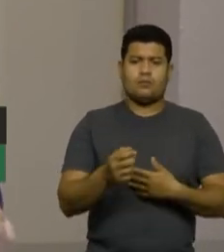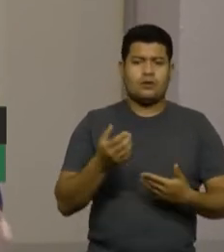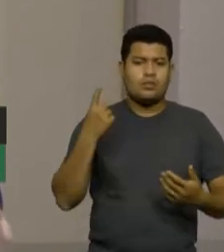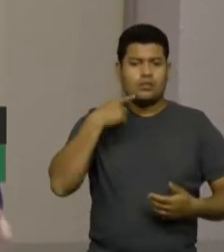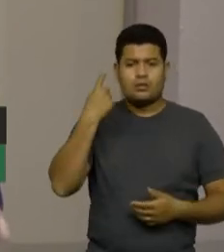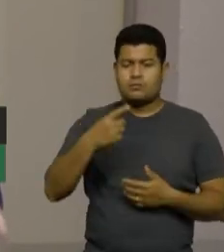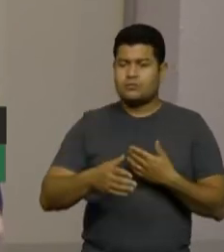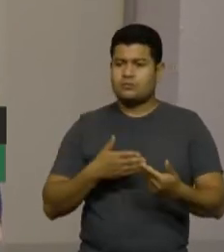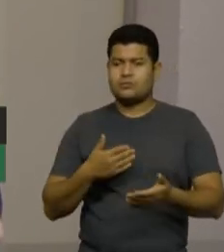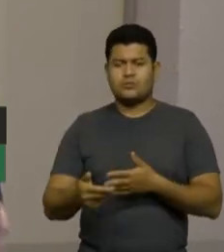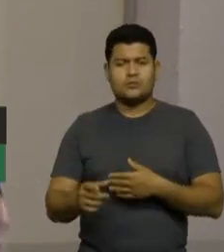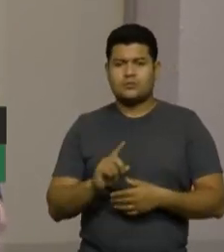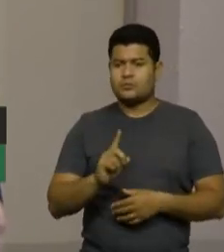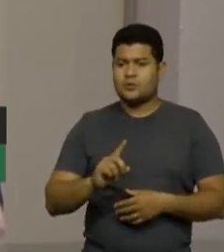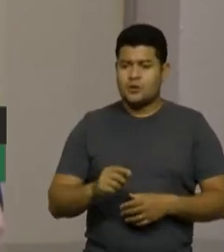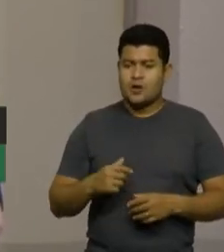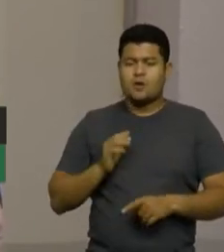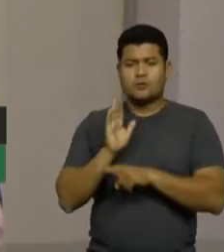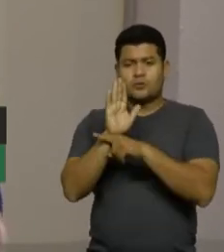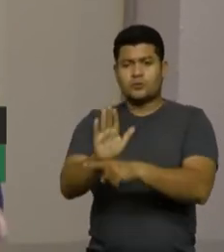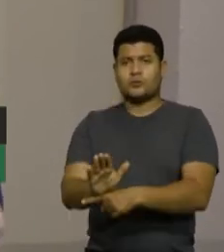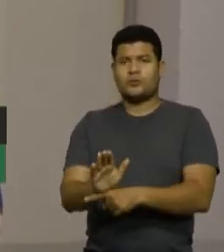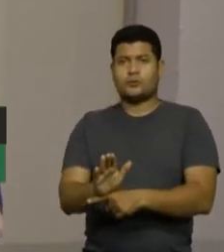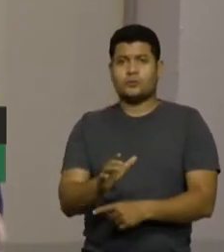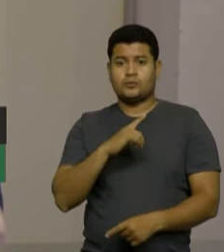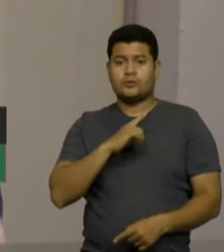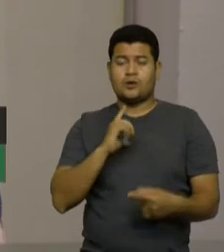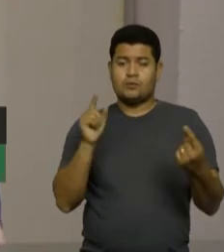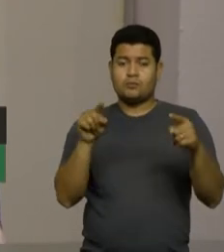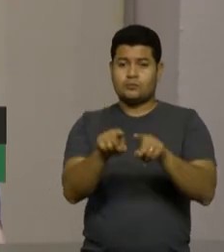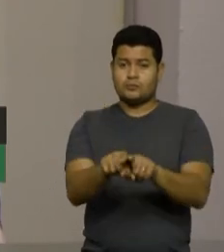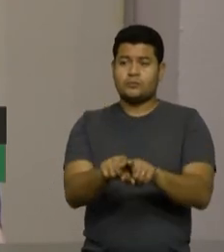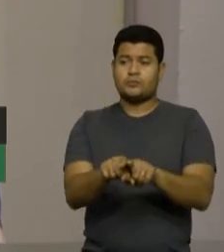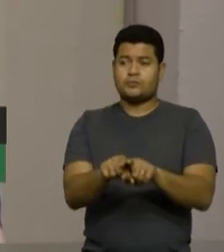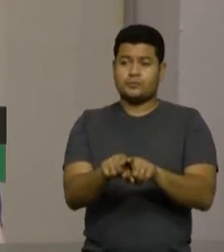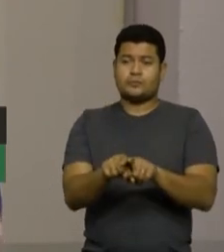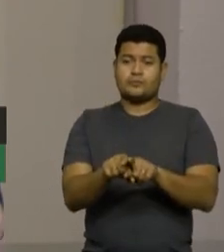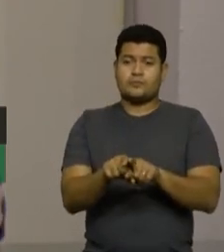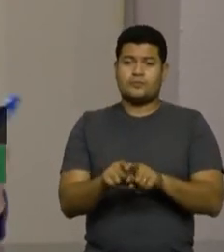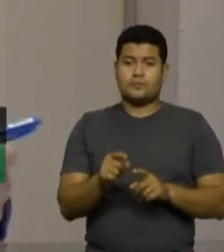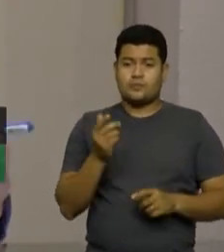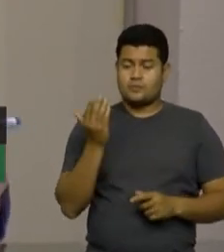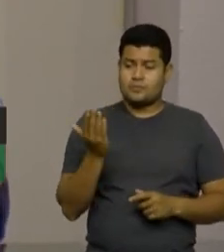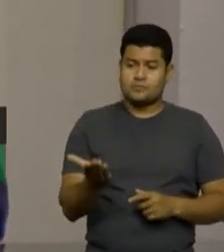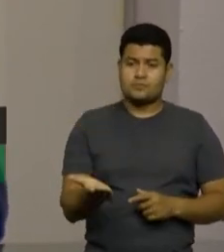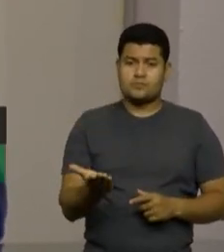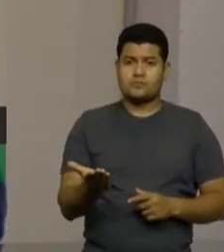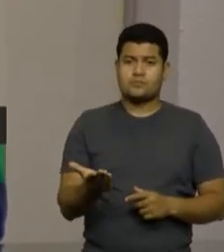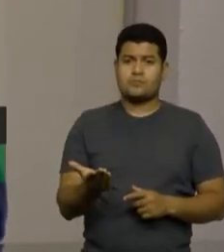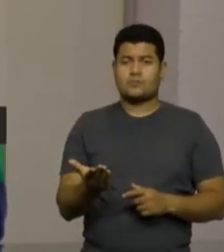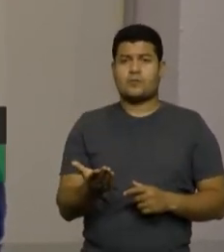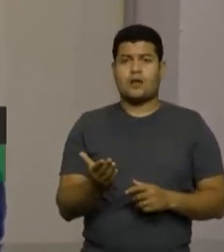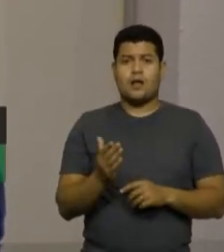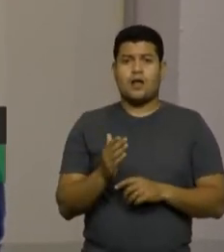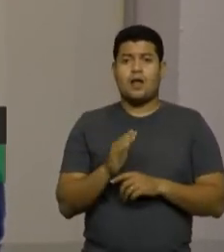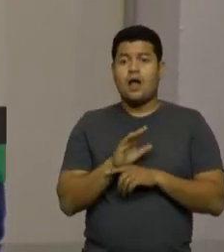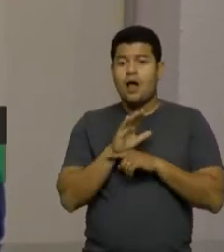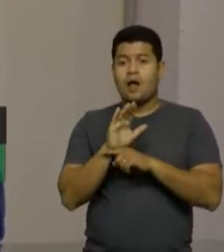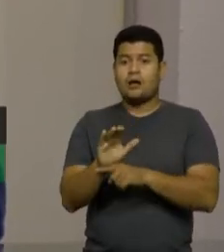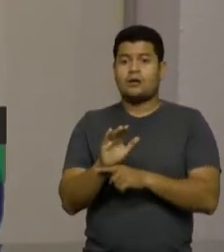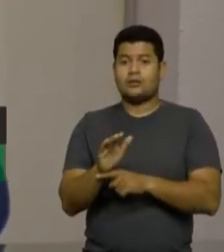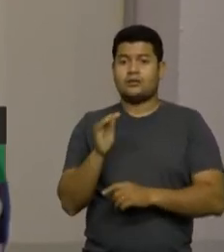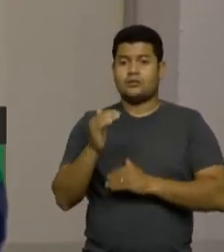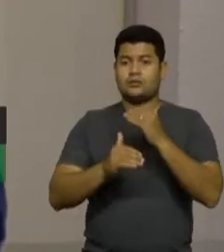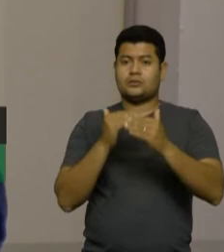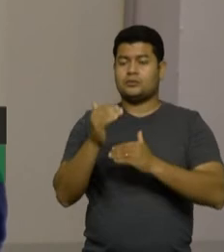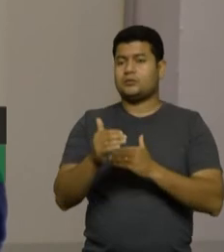Abdom Batista, tem em mim um parceiro, um aliado, alguém que some ao desenvolvimento do município.